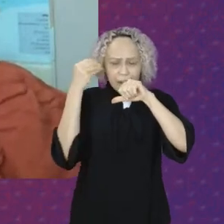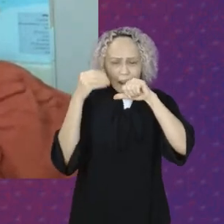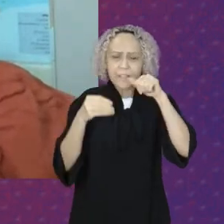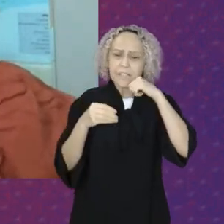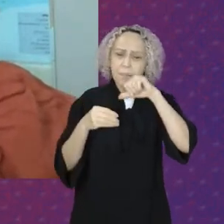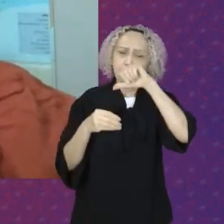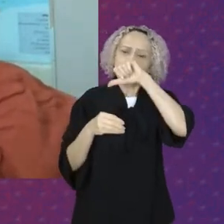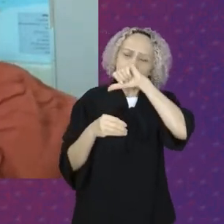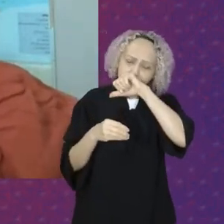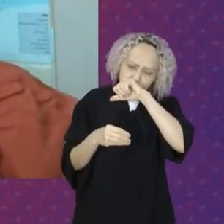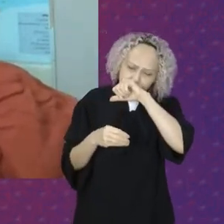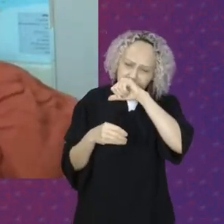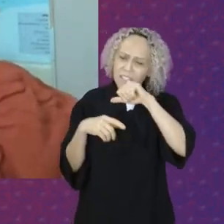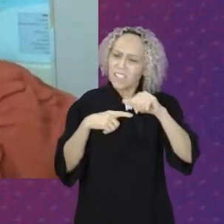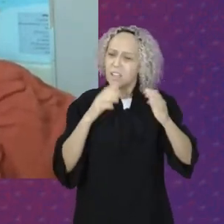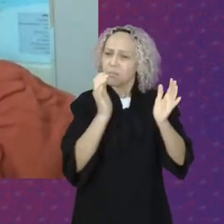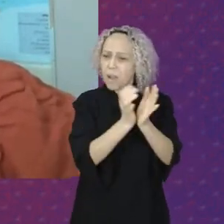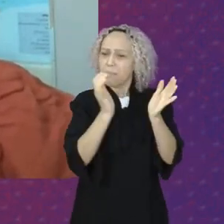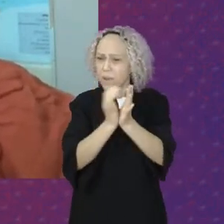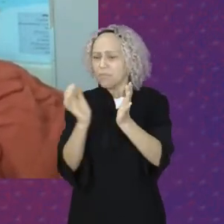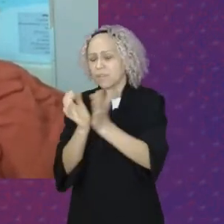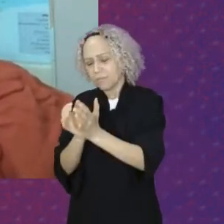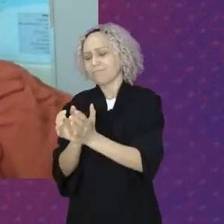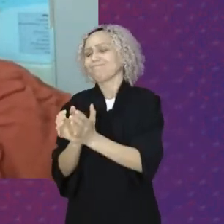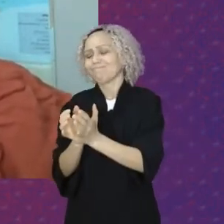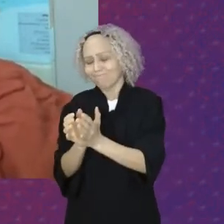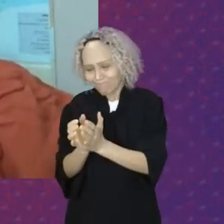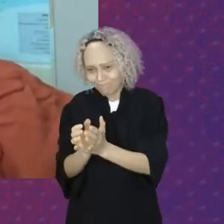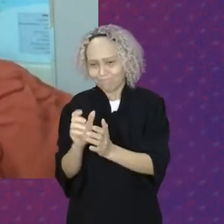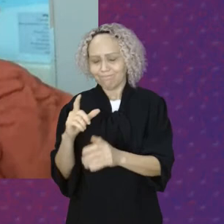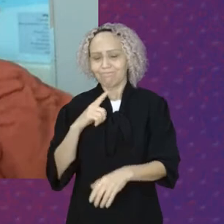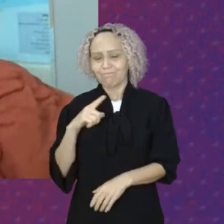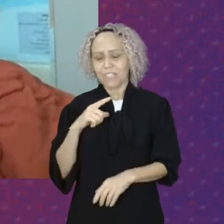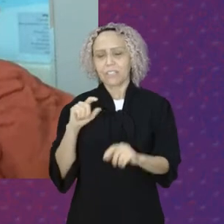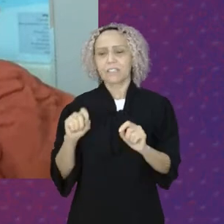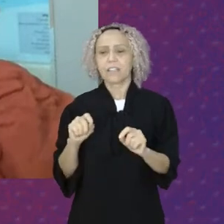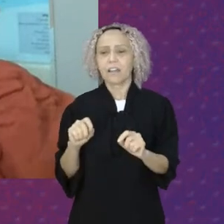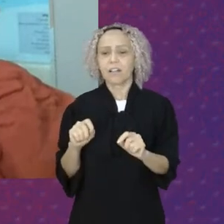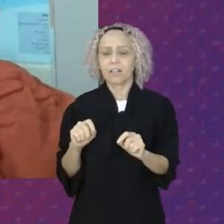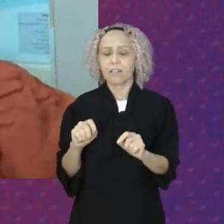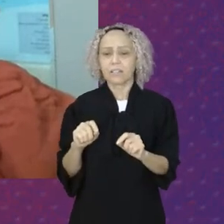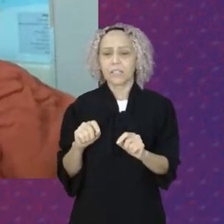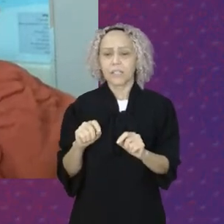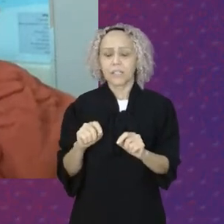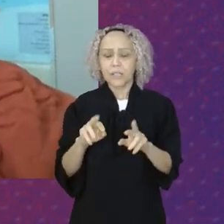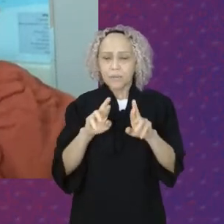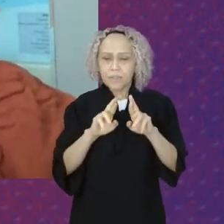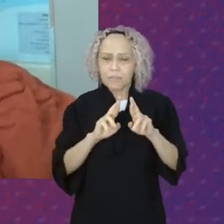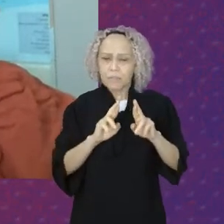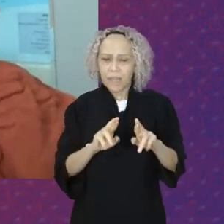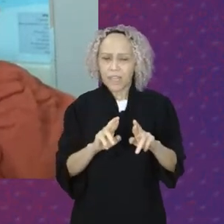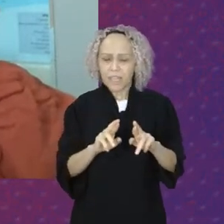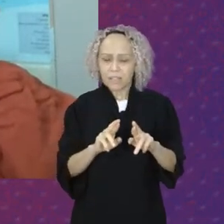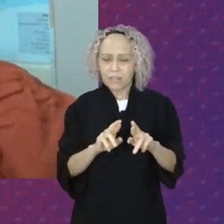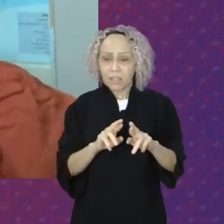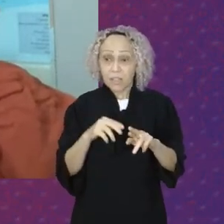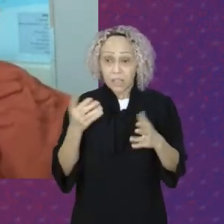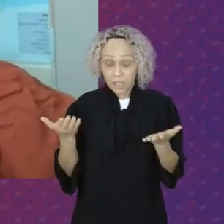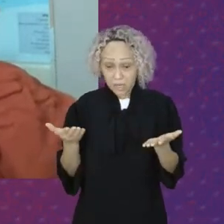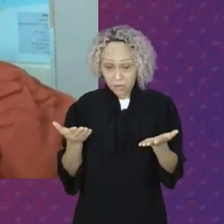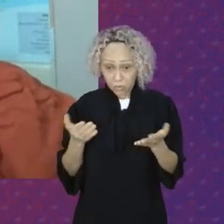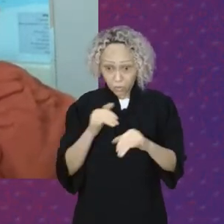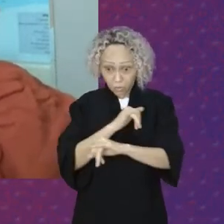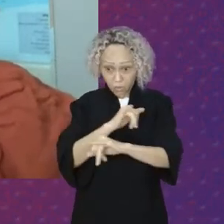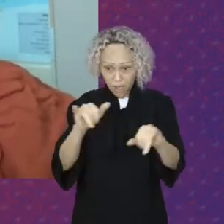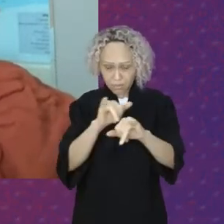dando aqui, contando para vocês, nesse espaço, vocês possam olhar as mulheres mães de outra